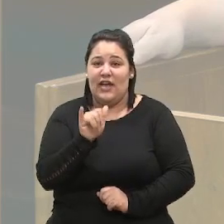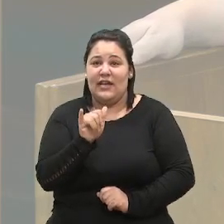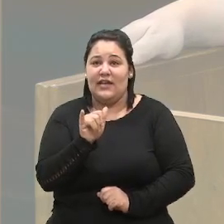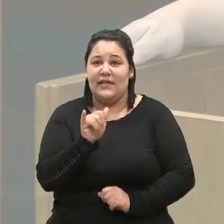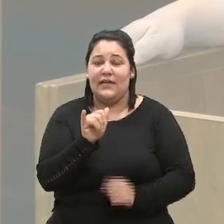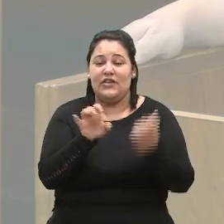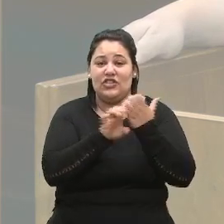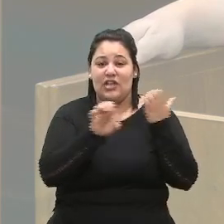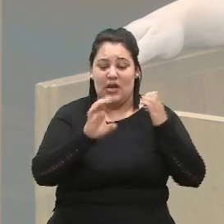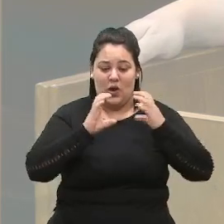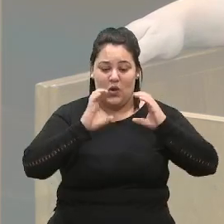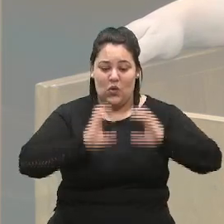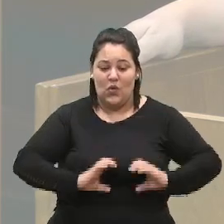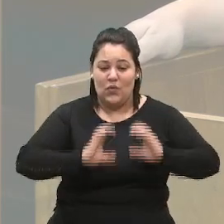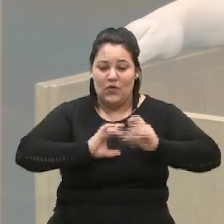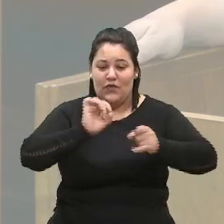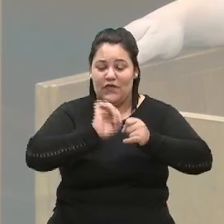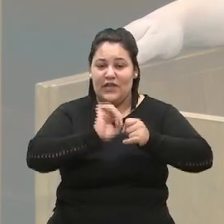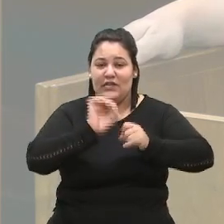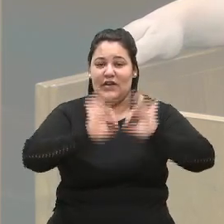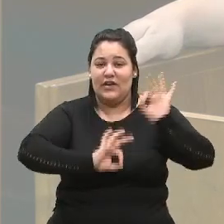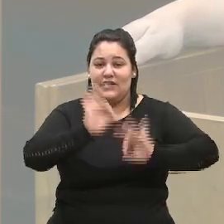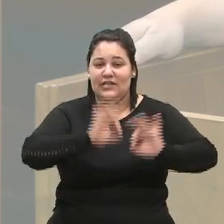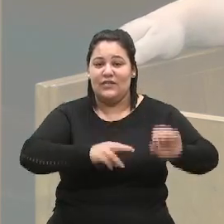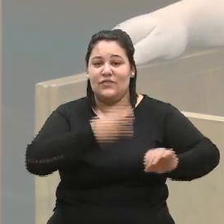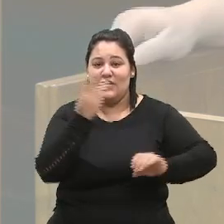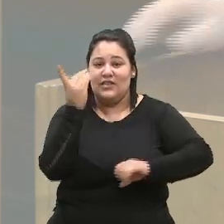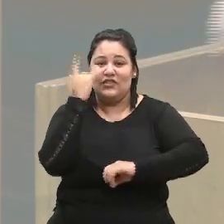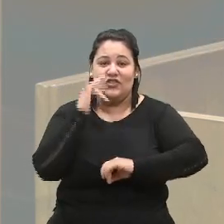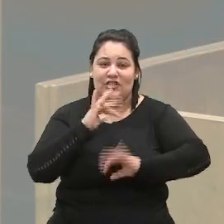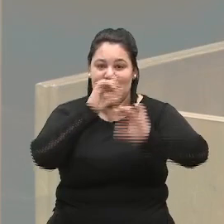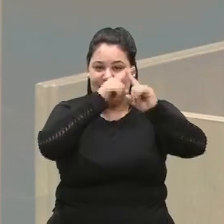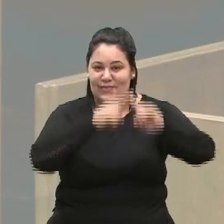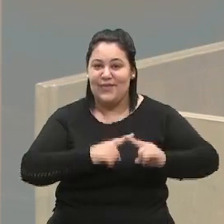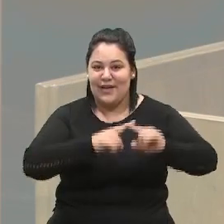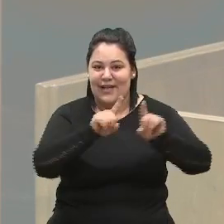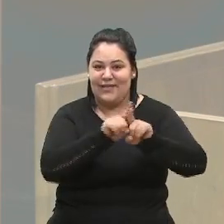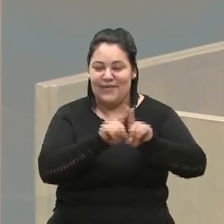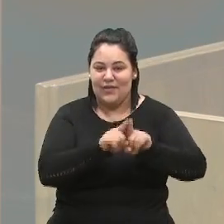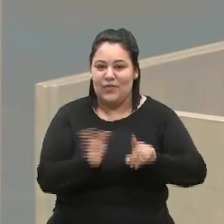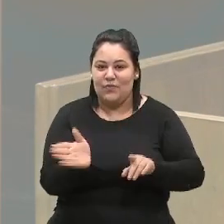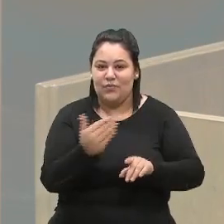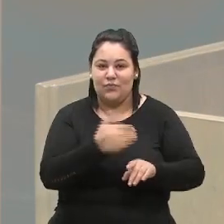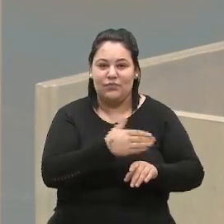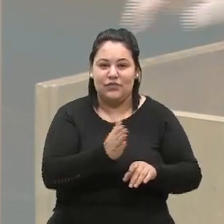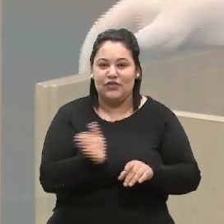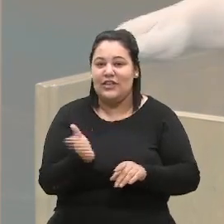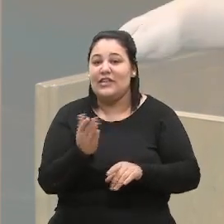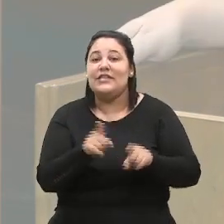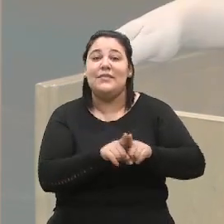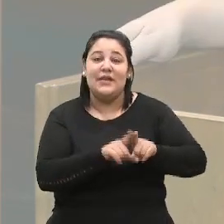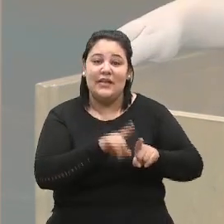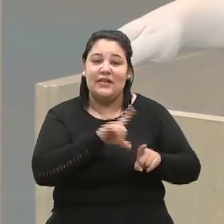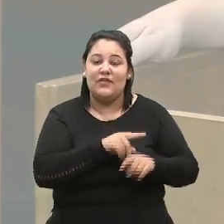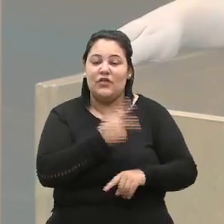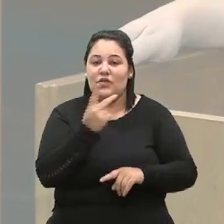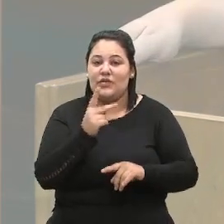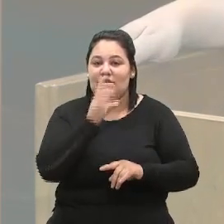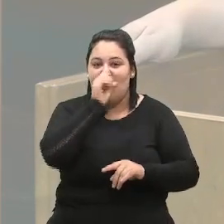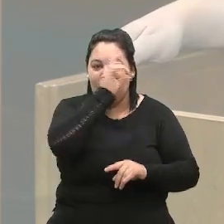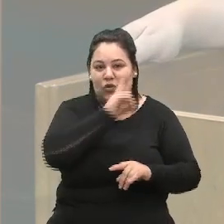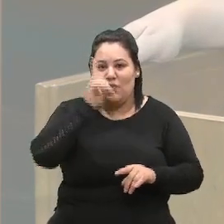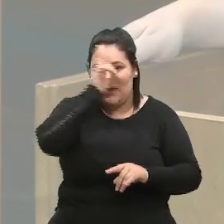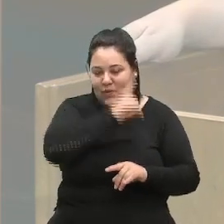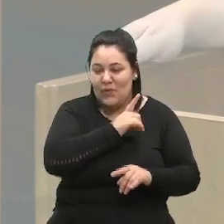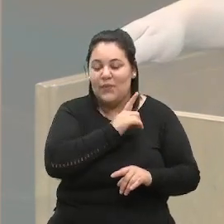beach tênis, foram 3 dias de torneio. E dizer, né, que a gente passou 2 finais de semana lá nos pavilhões da